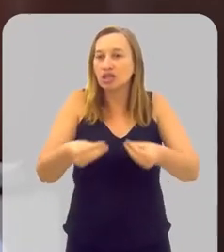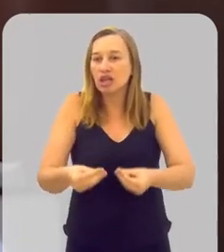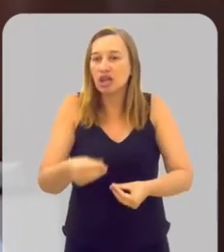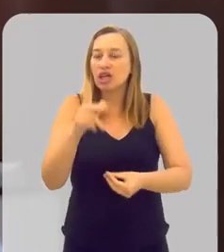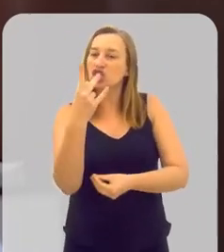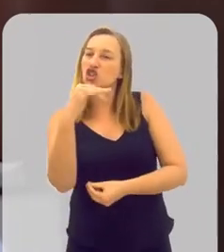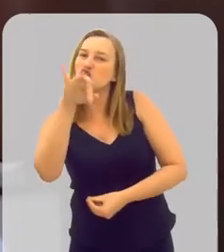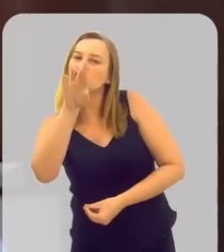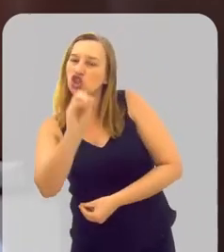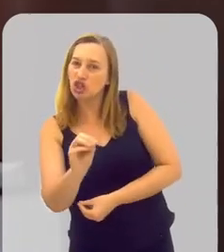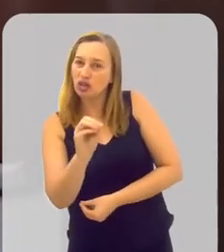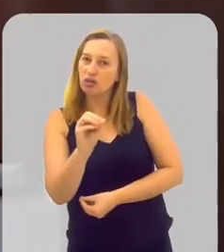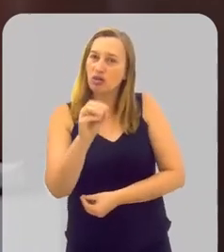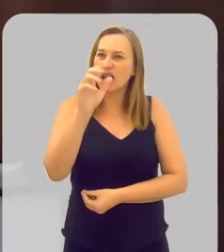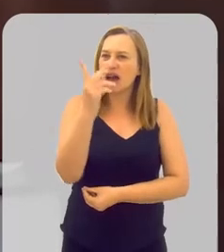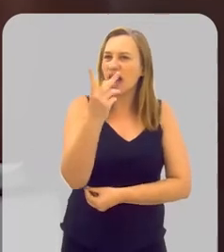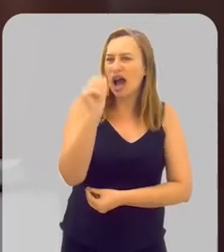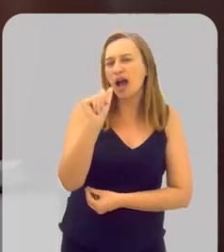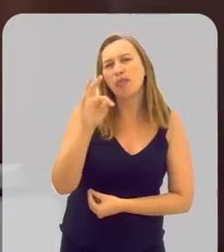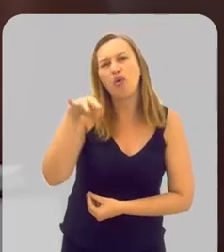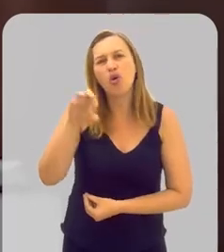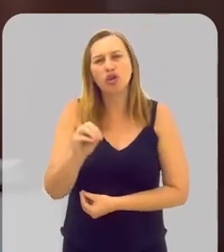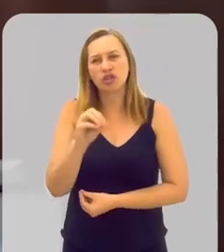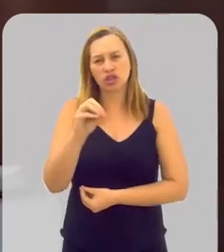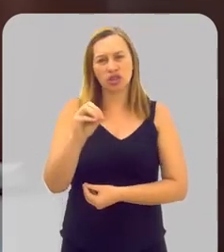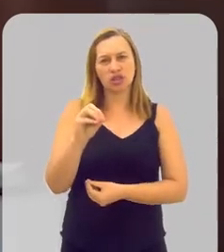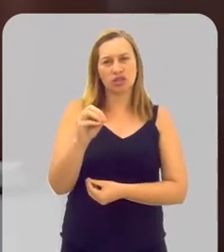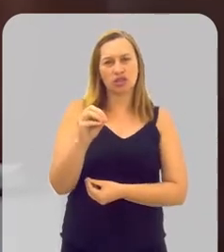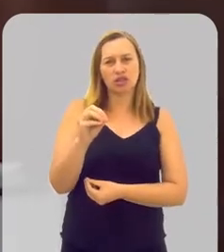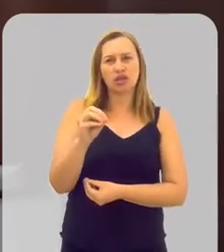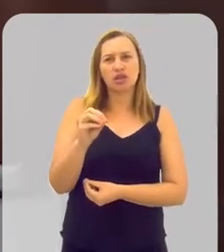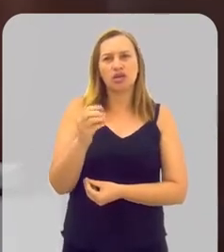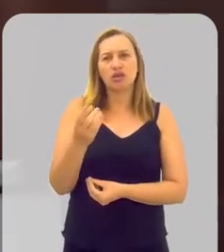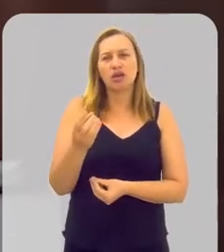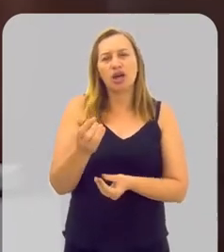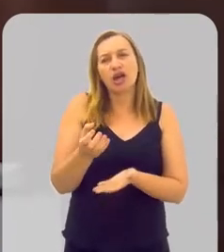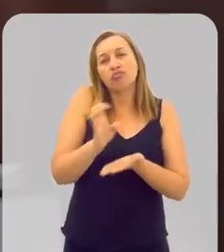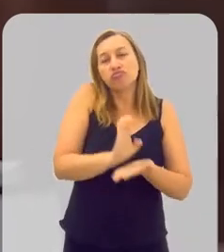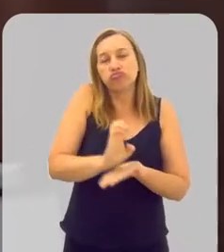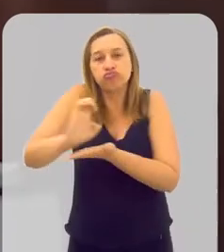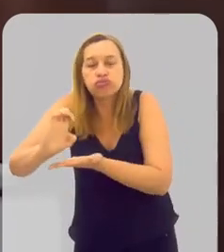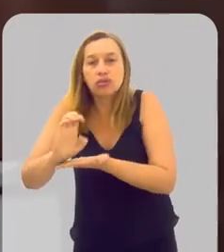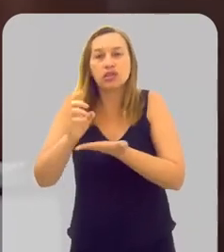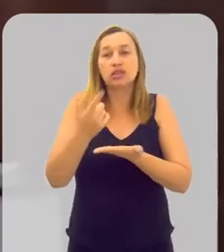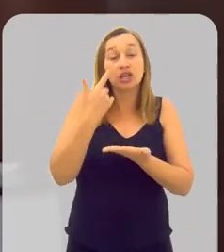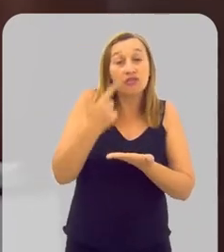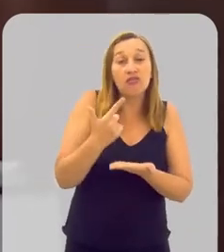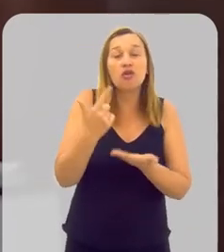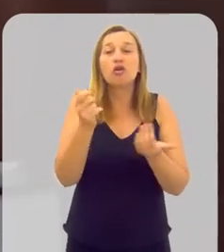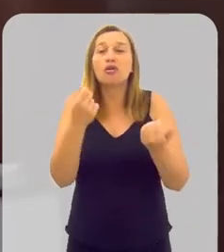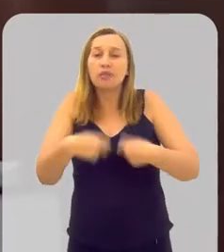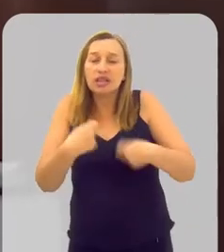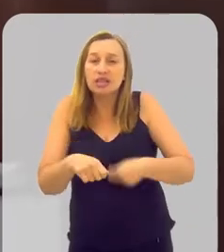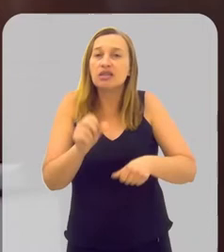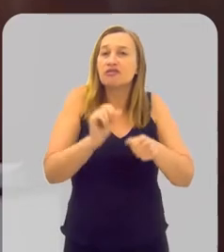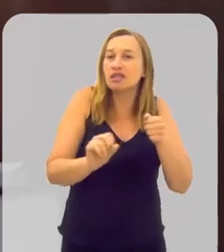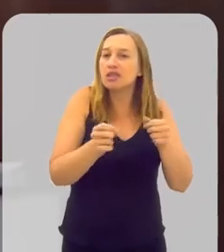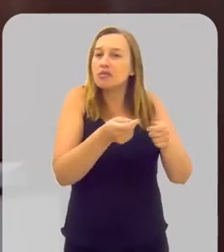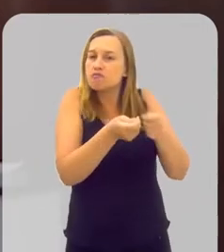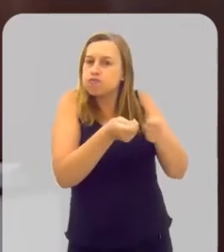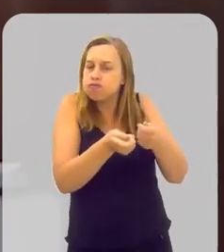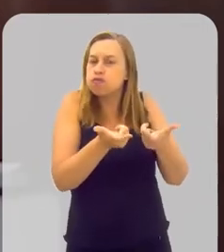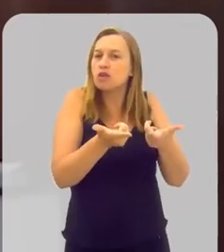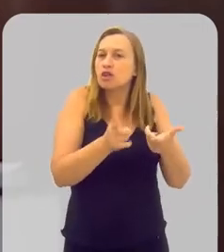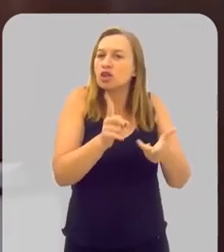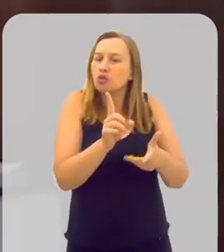de hidrogênio no forma de amônia, se eu não me engano, no Oriente Médio. Então, isso é um modo de exportação. Então, é identificar o que a gente